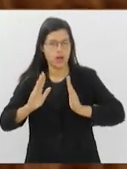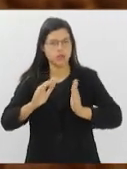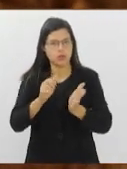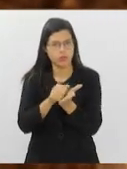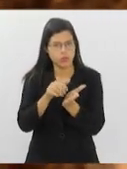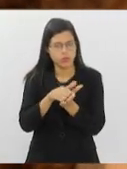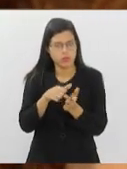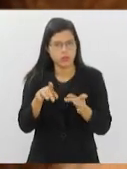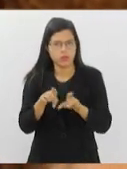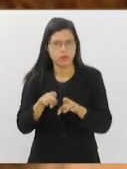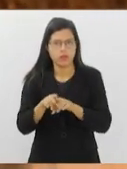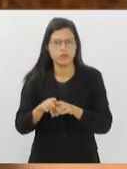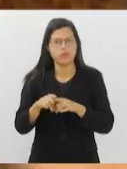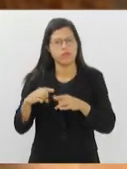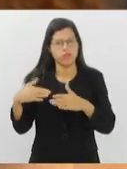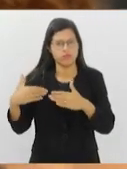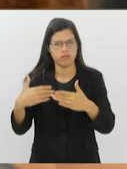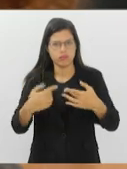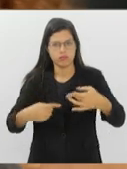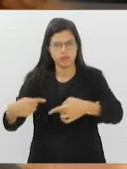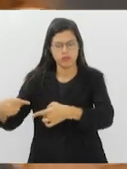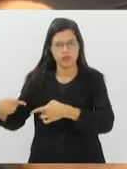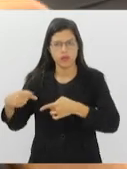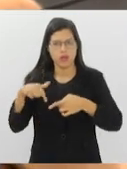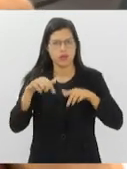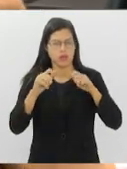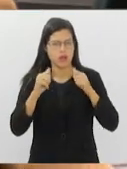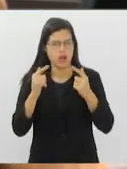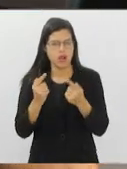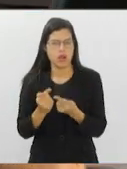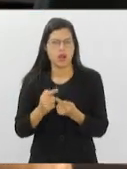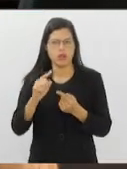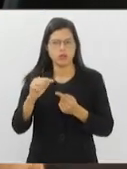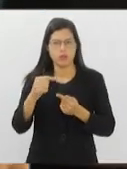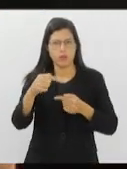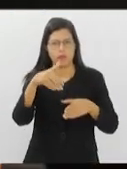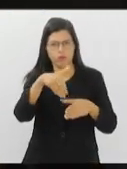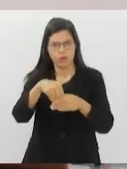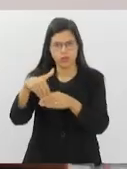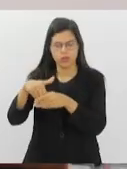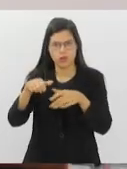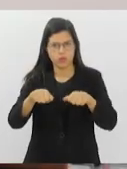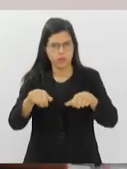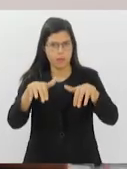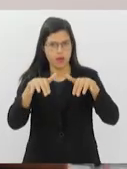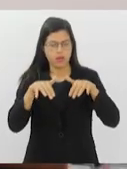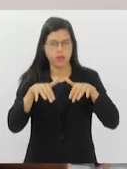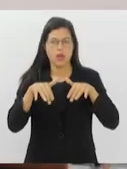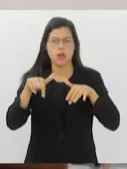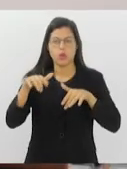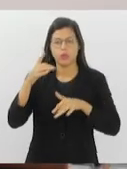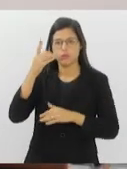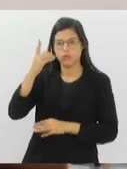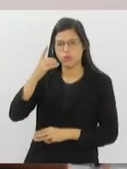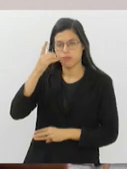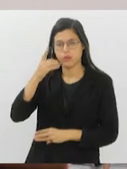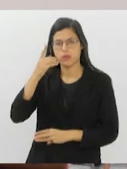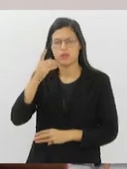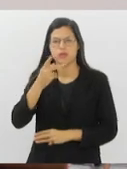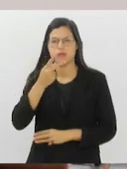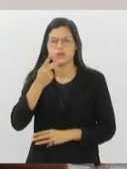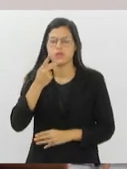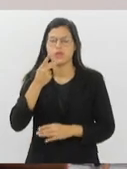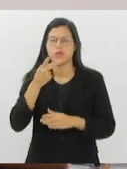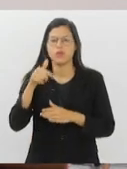em tramitação nas comissões da Casa e deve ser levado em breve à votação no plenário. De acordo com o Mink, o acesso pleno a